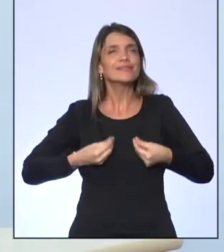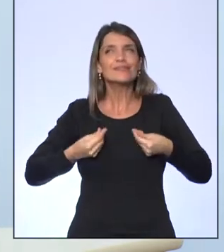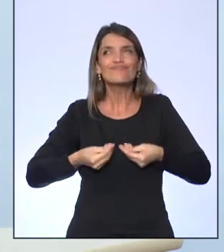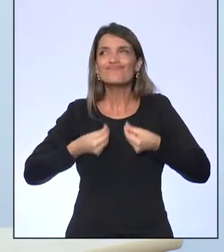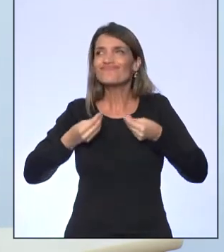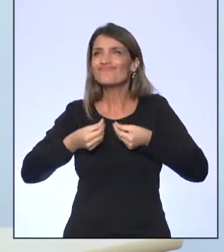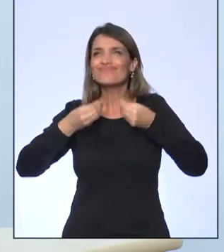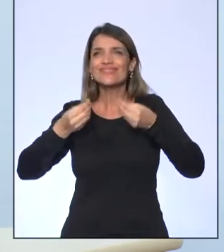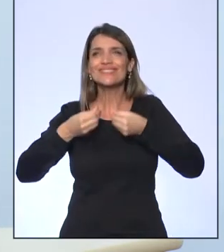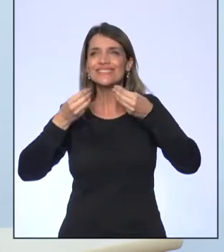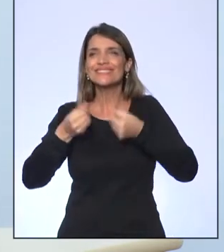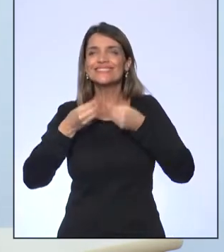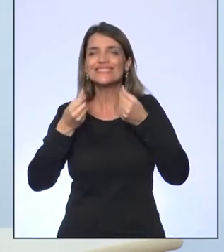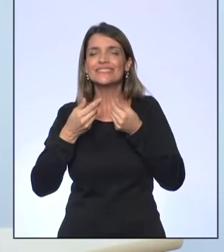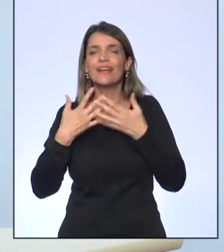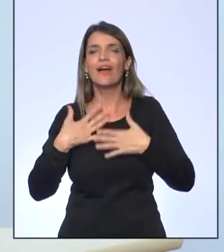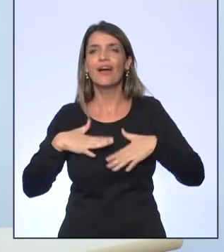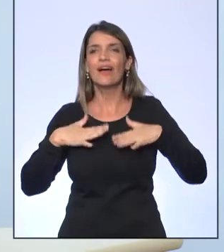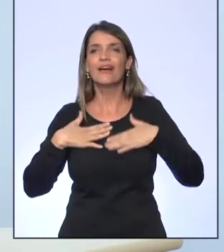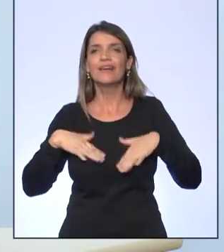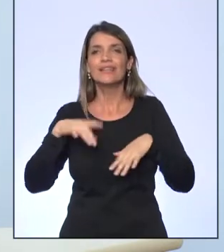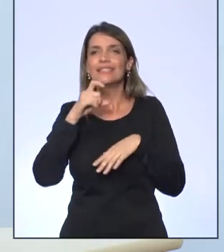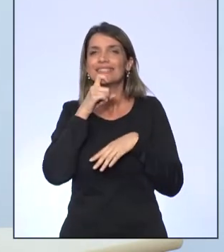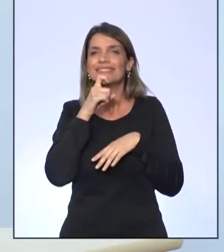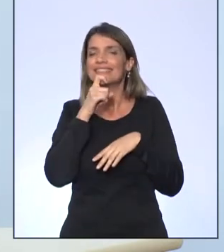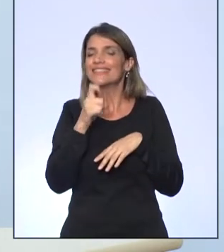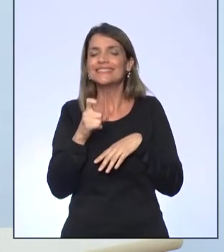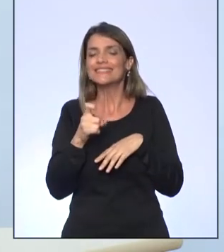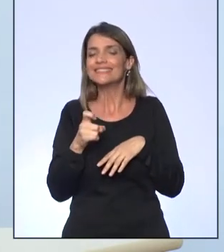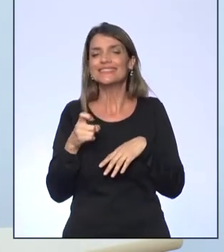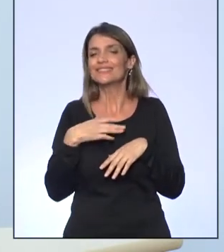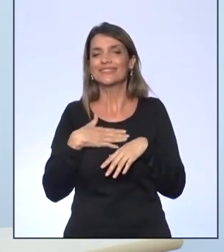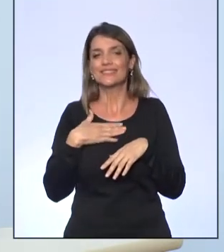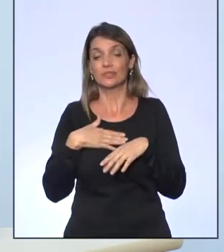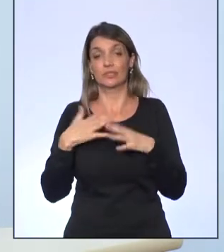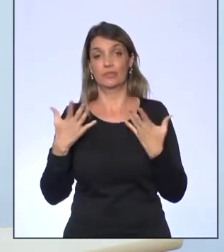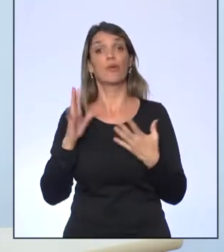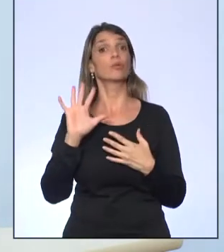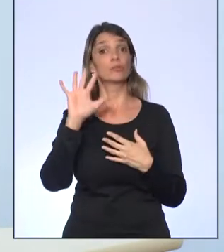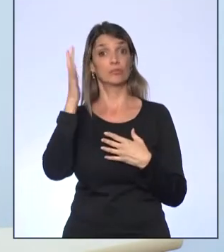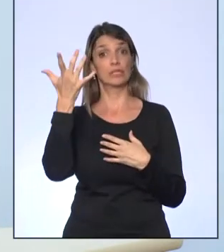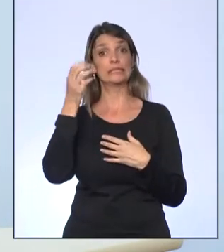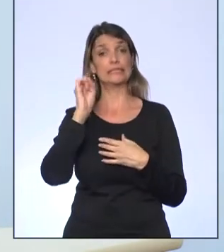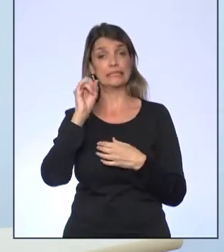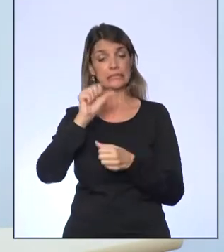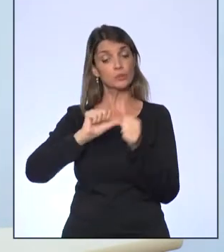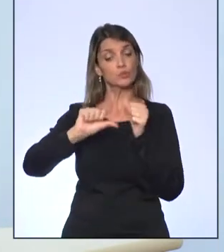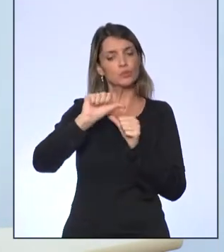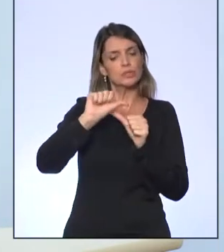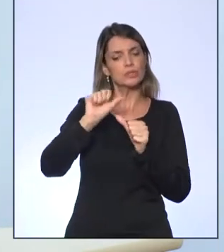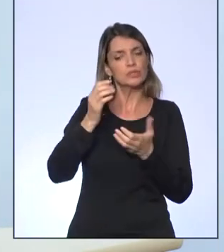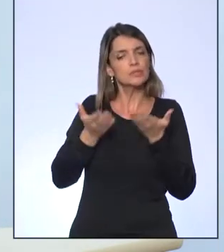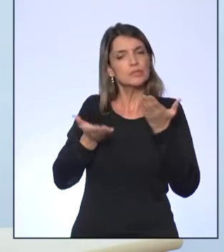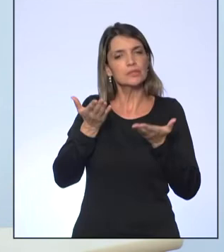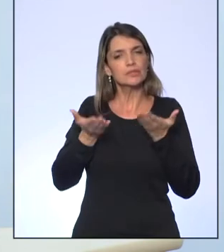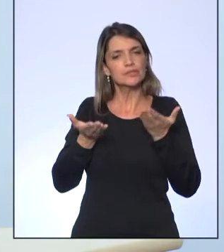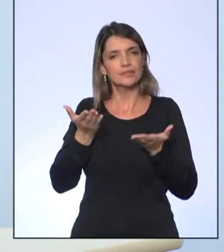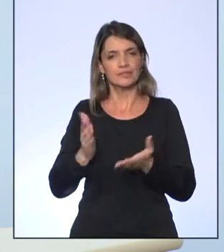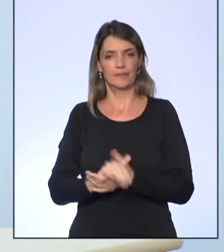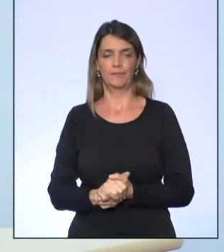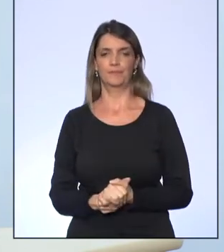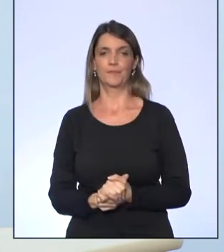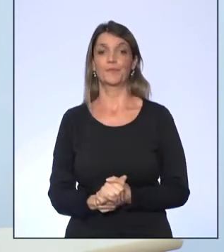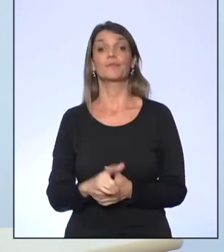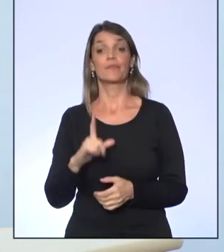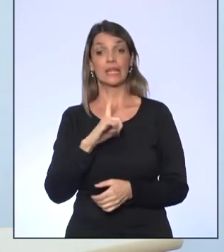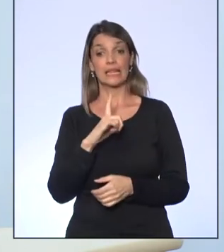de refrescância. Então, é isso que acontece quando há uma alteração nesse equilíbrio. Então, a gente